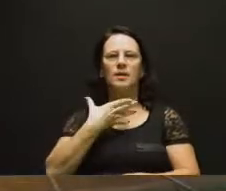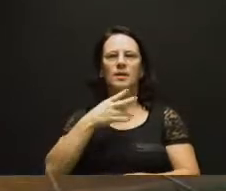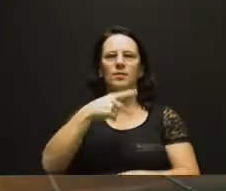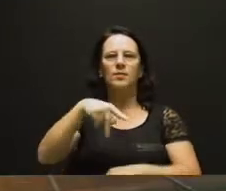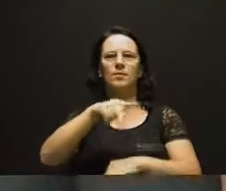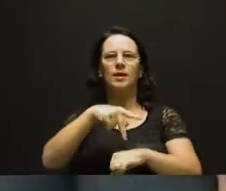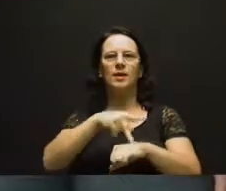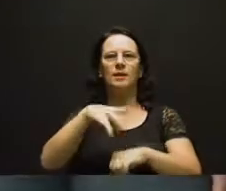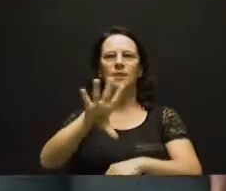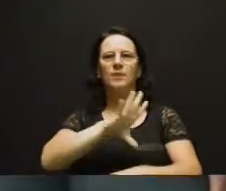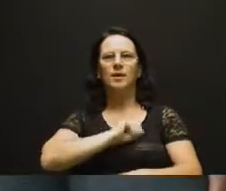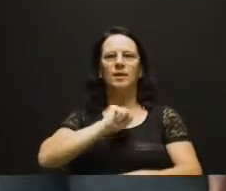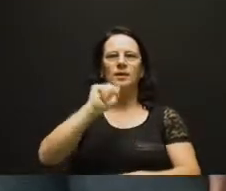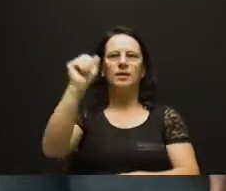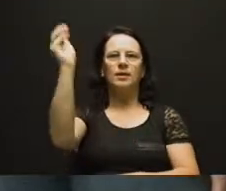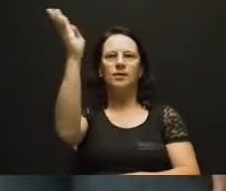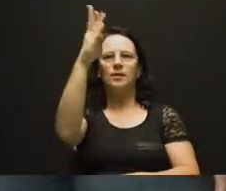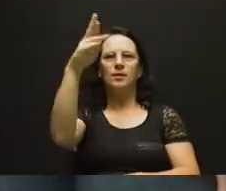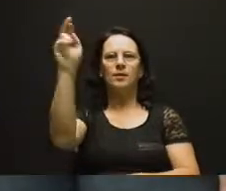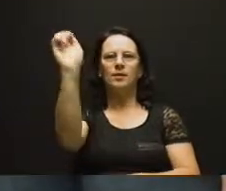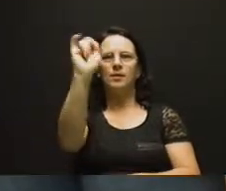do brasil